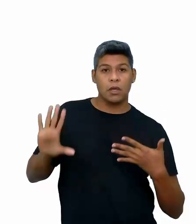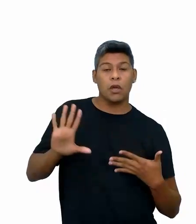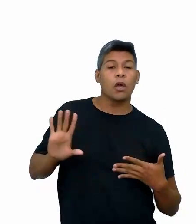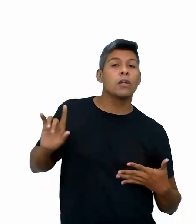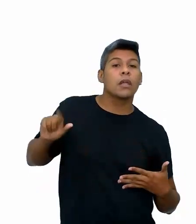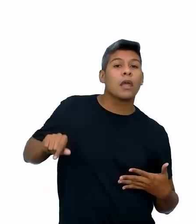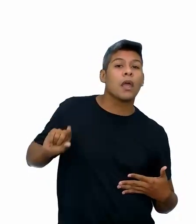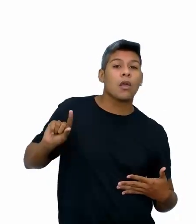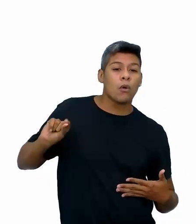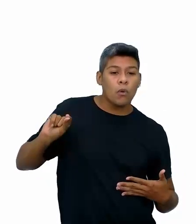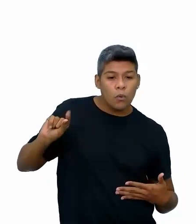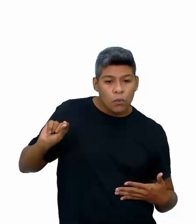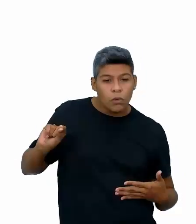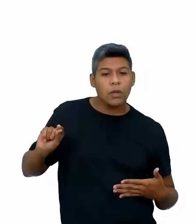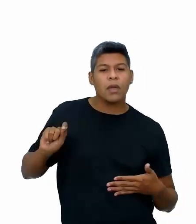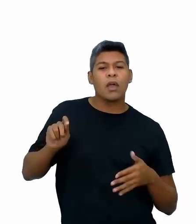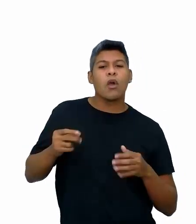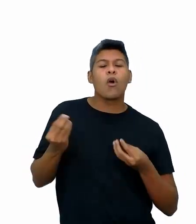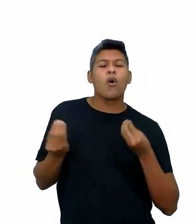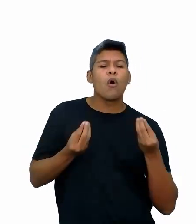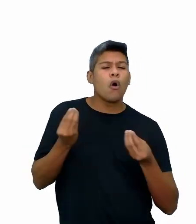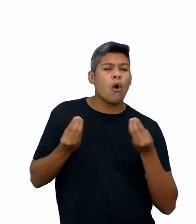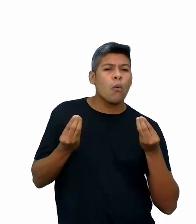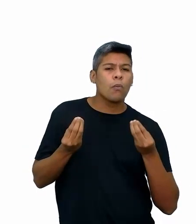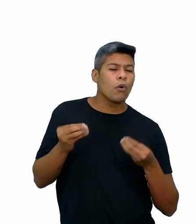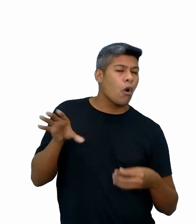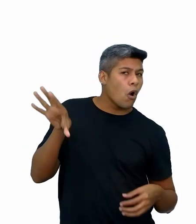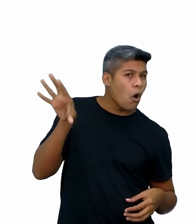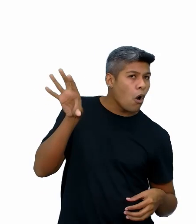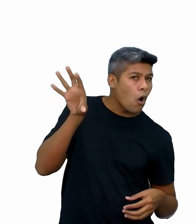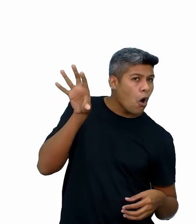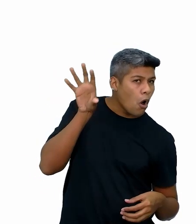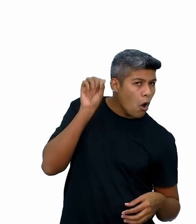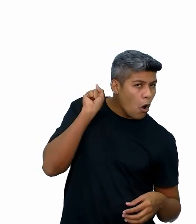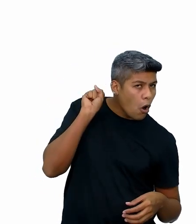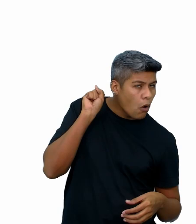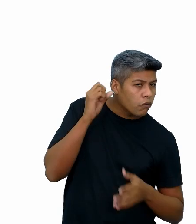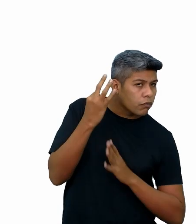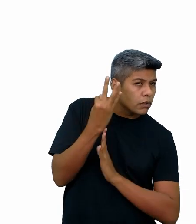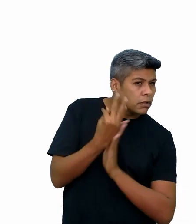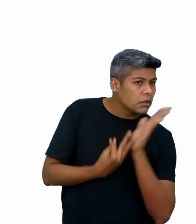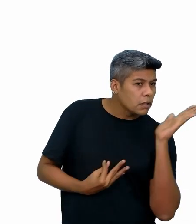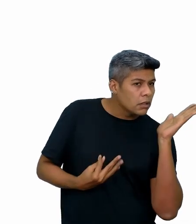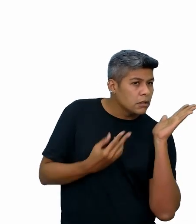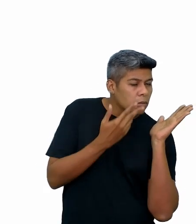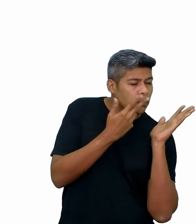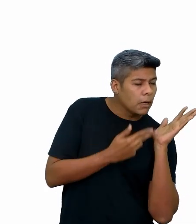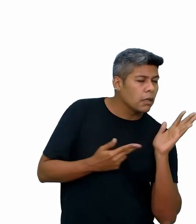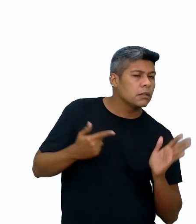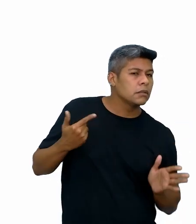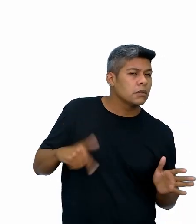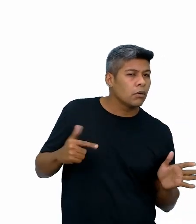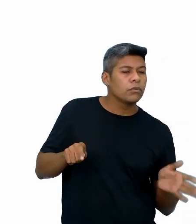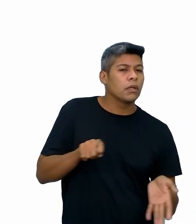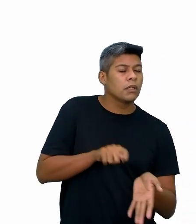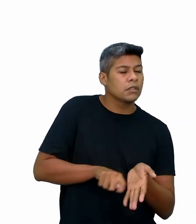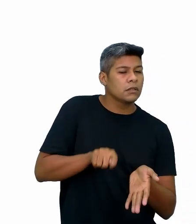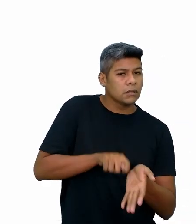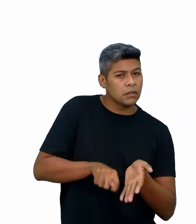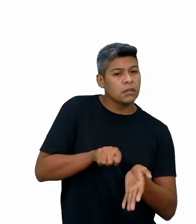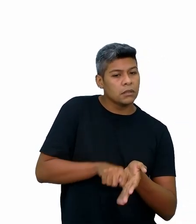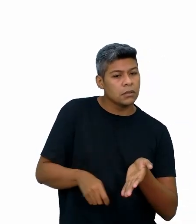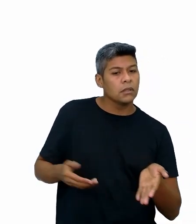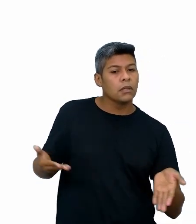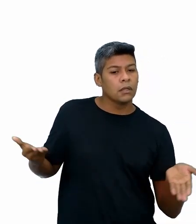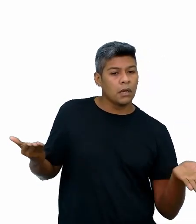questão do fono ortográfico, né? Ouvindo, então, a questão agora desse texto, que já não vai estar ali mais escrito, né? E a